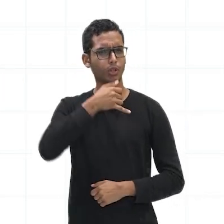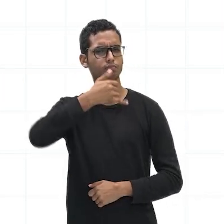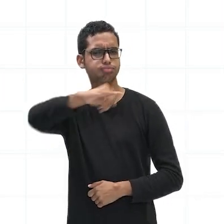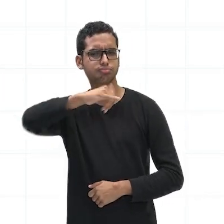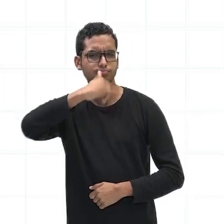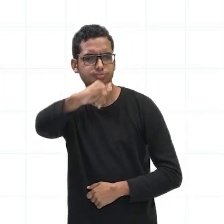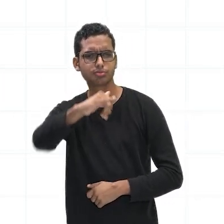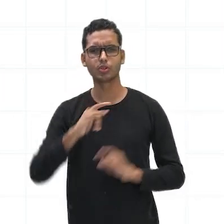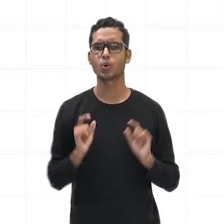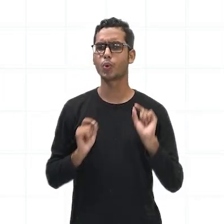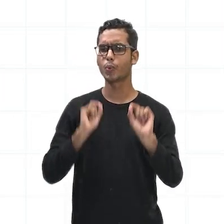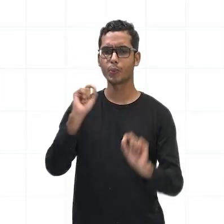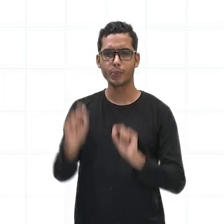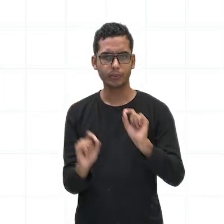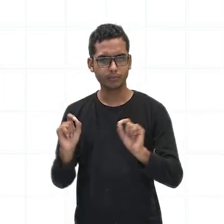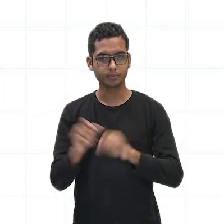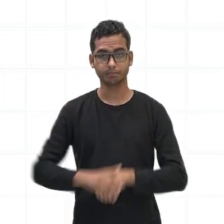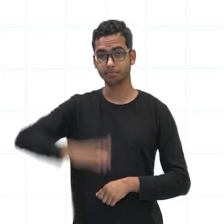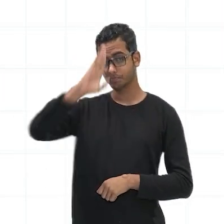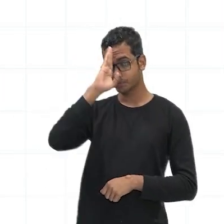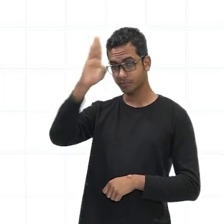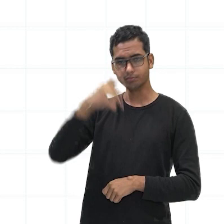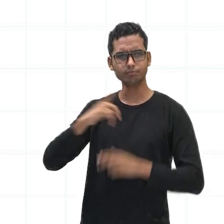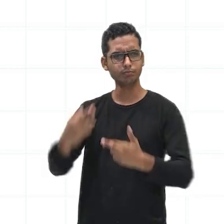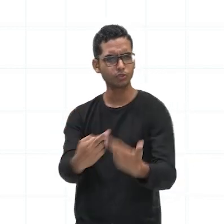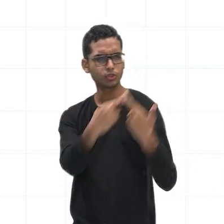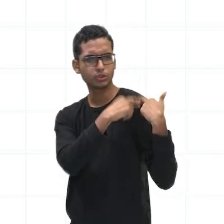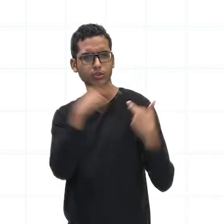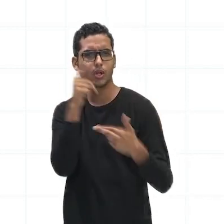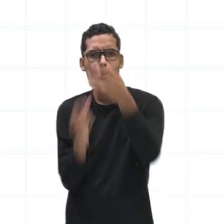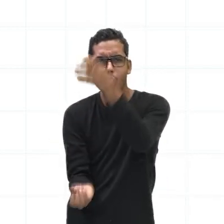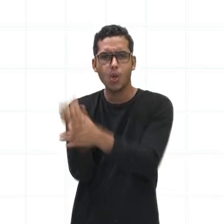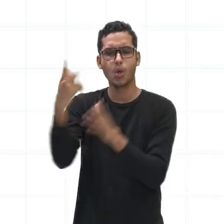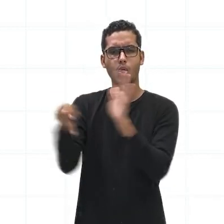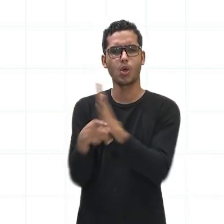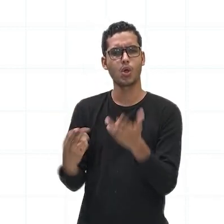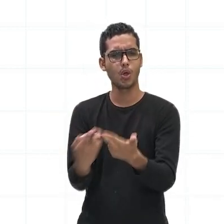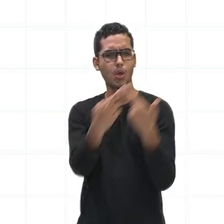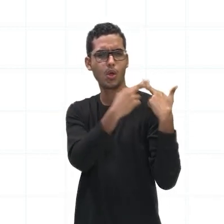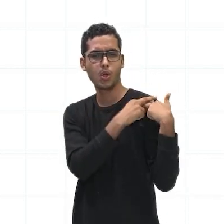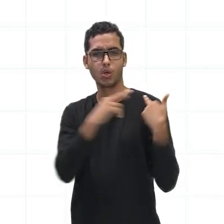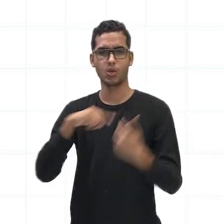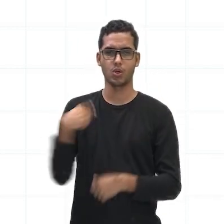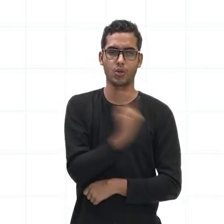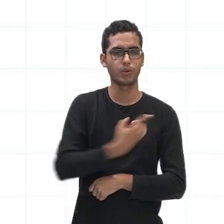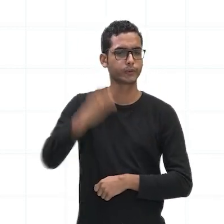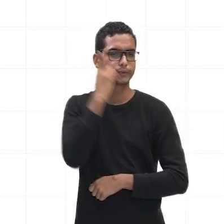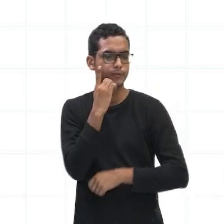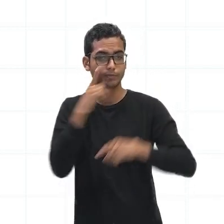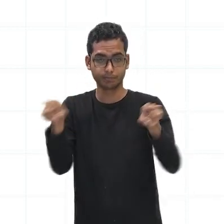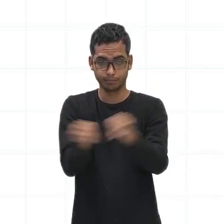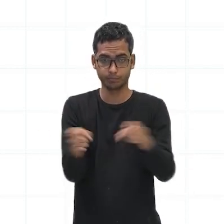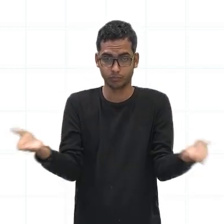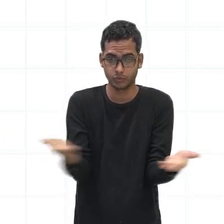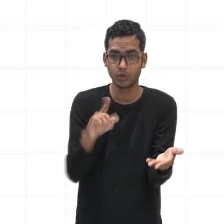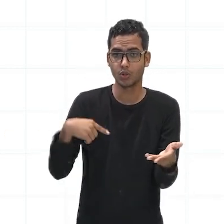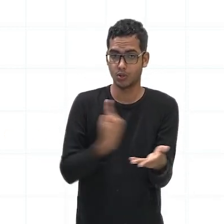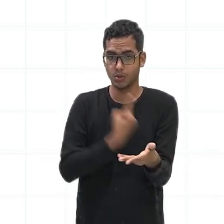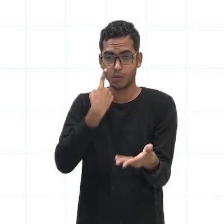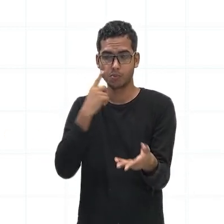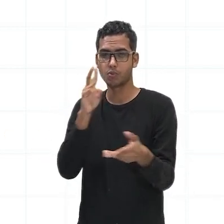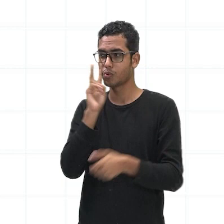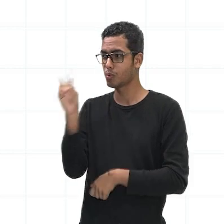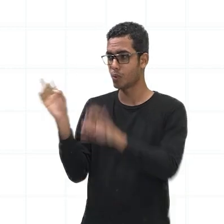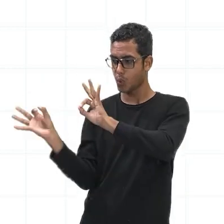é basicamente a principal responsável pela produção de tarefas em nosso cotidiano. Então, como nós acabamos de